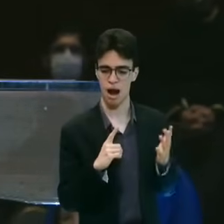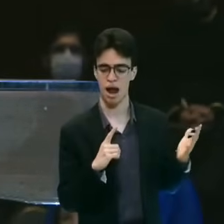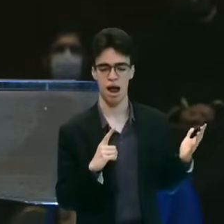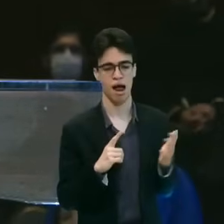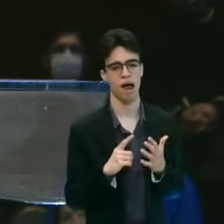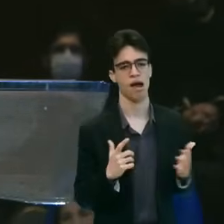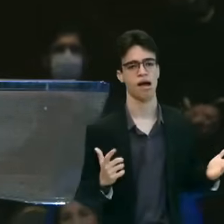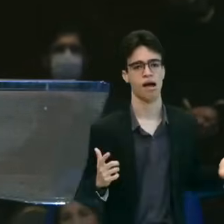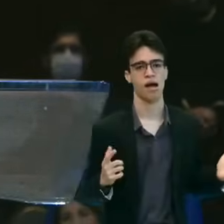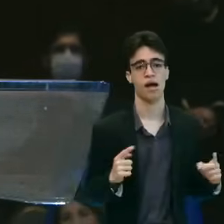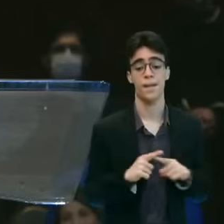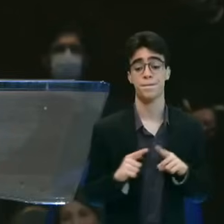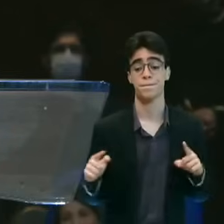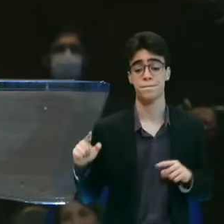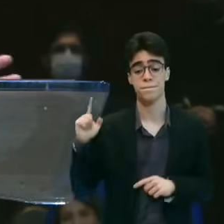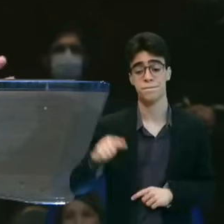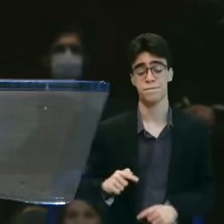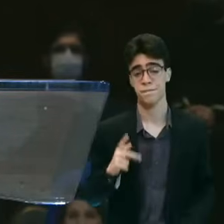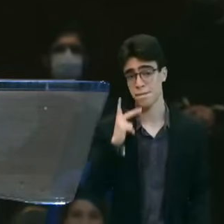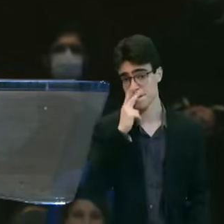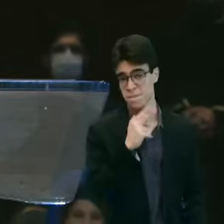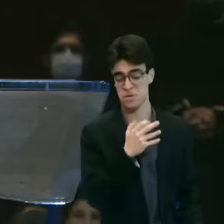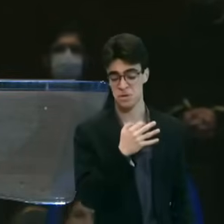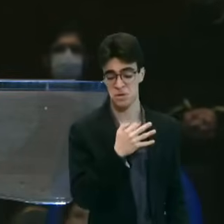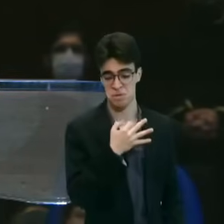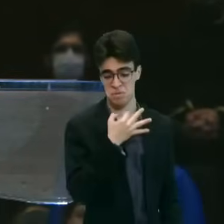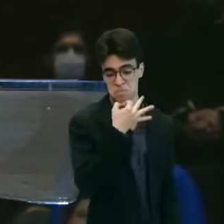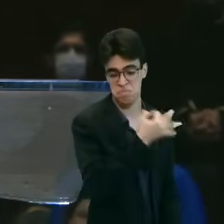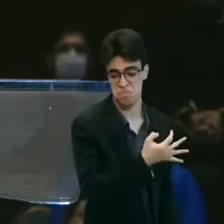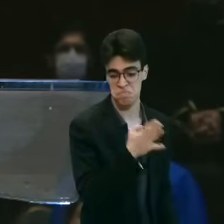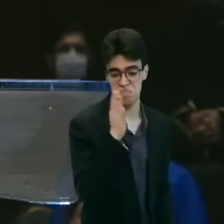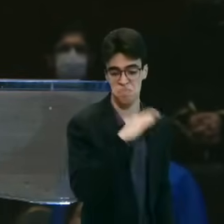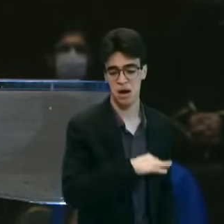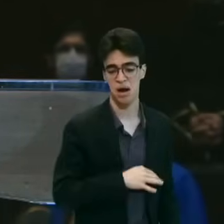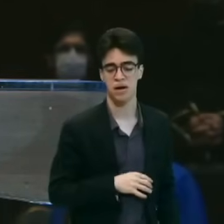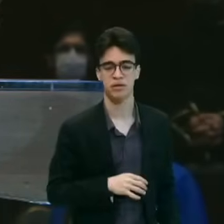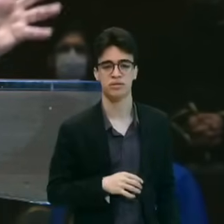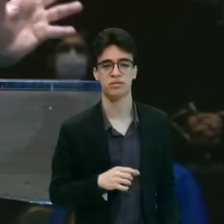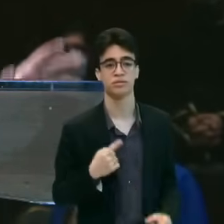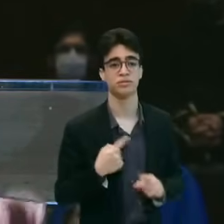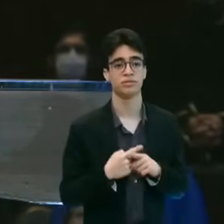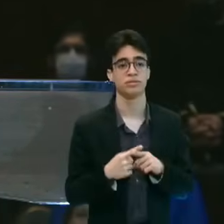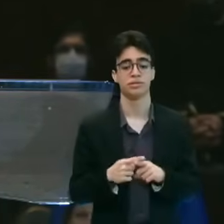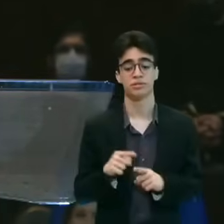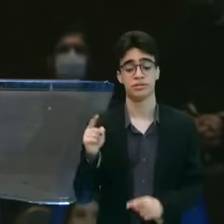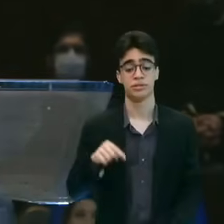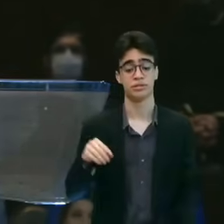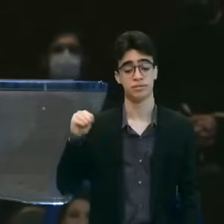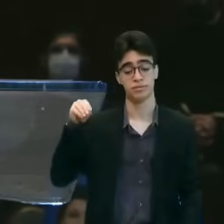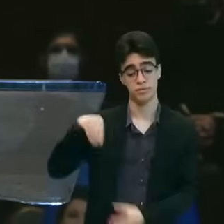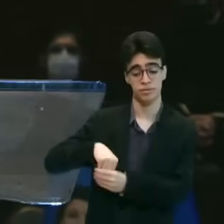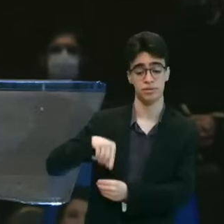mesmo tempo era uma crítica, sem palavras, ao jeito de ser e de viver de Caim.